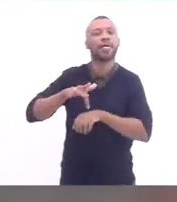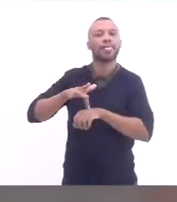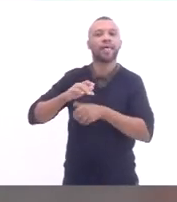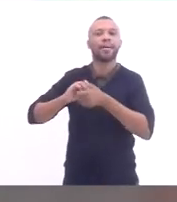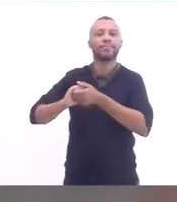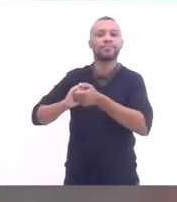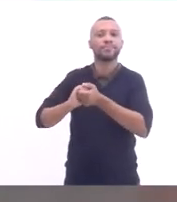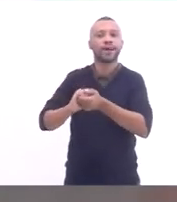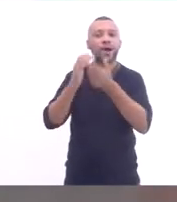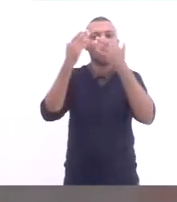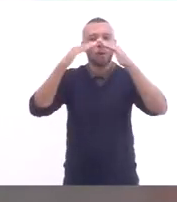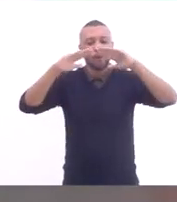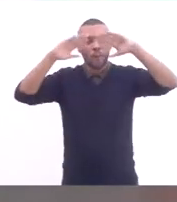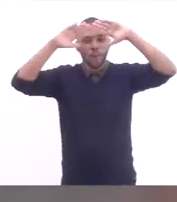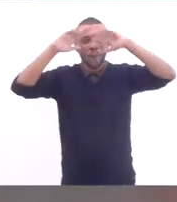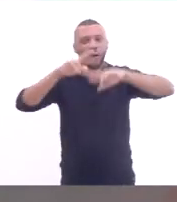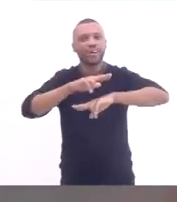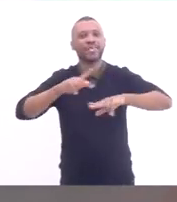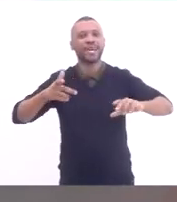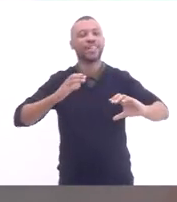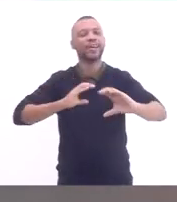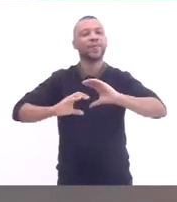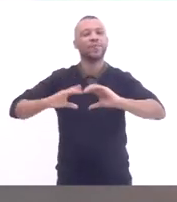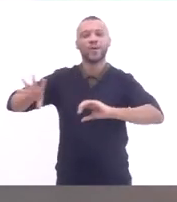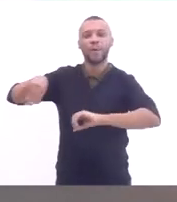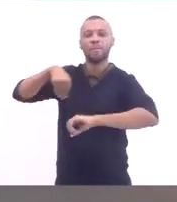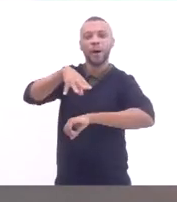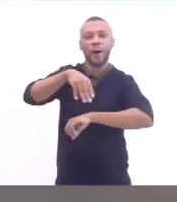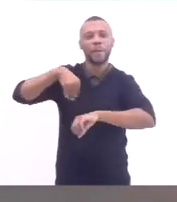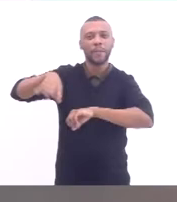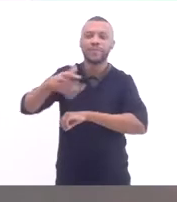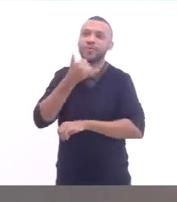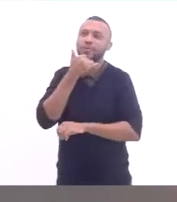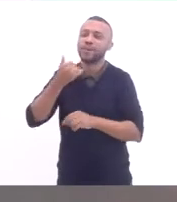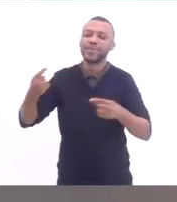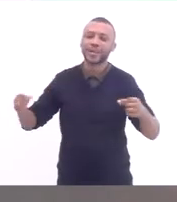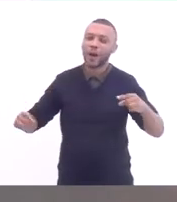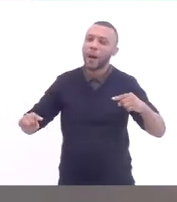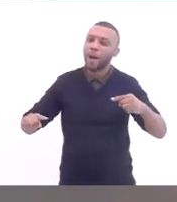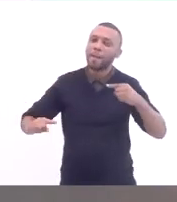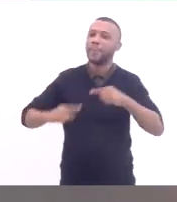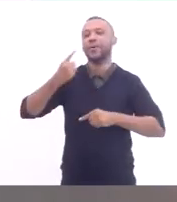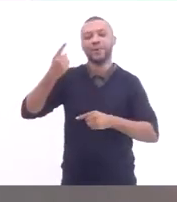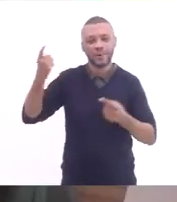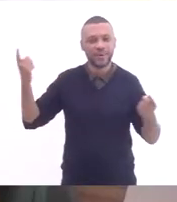orixá da comunicação, porque parece que está quebrada essa comunicação.